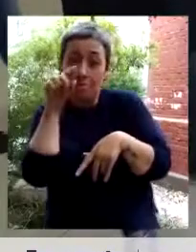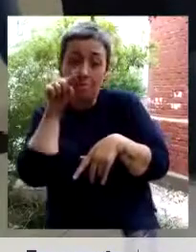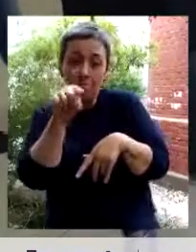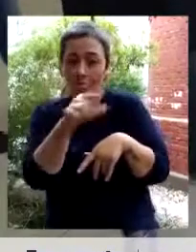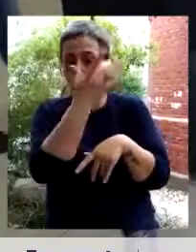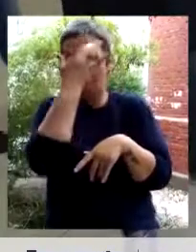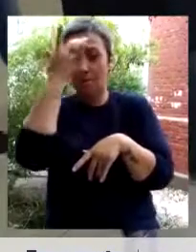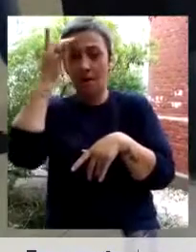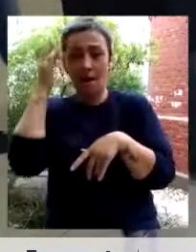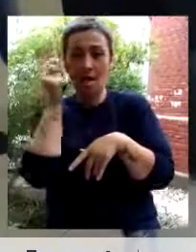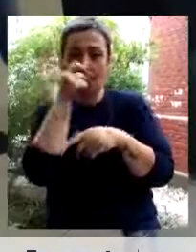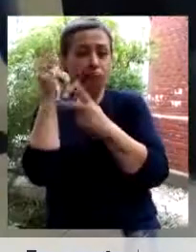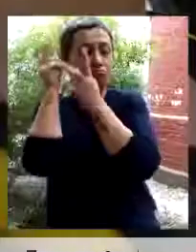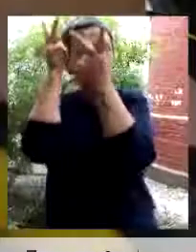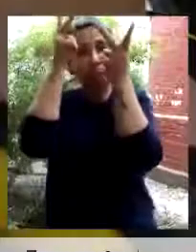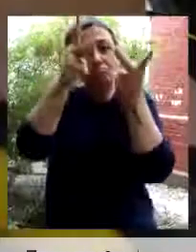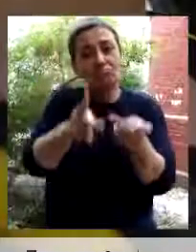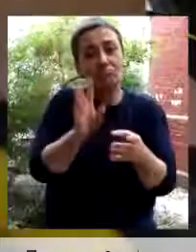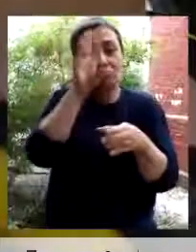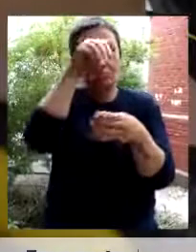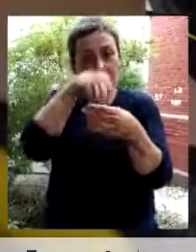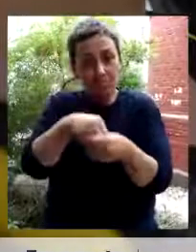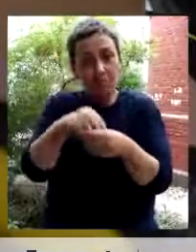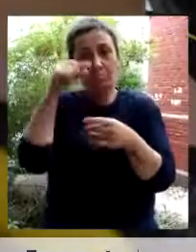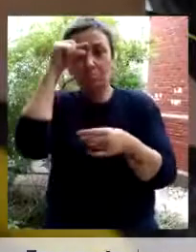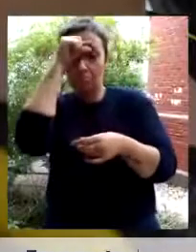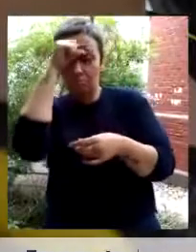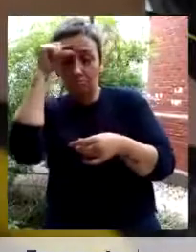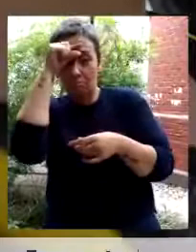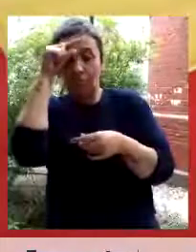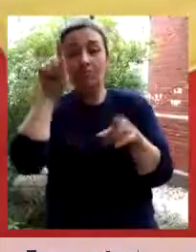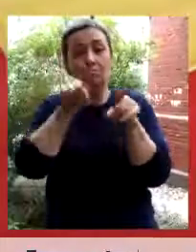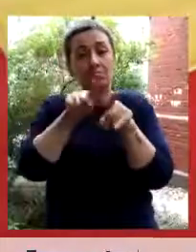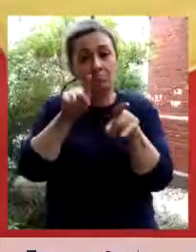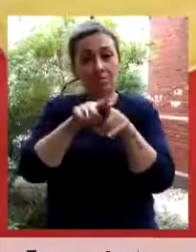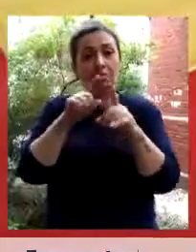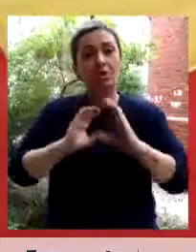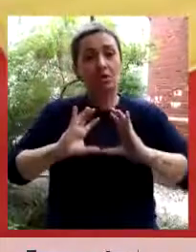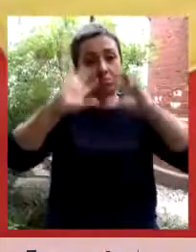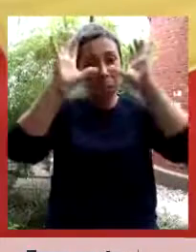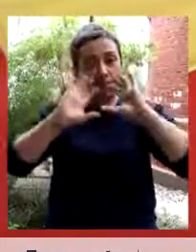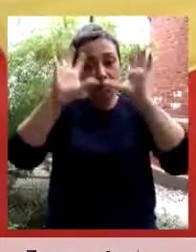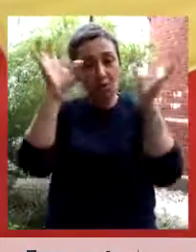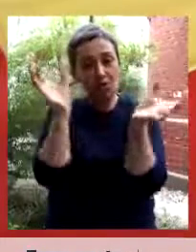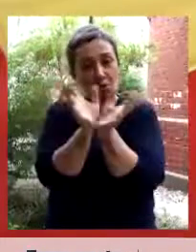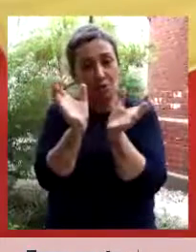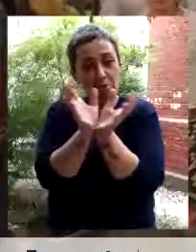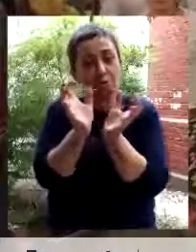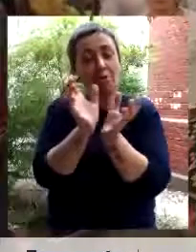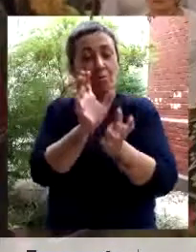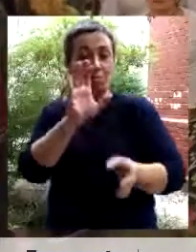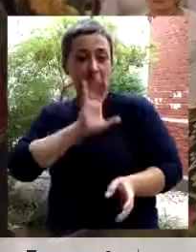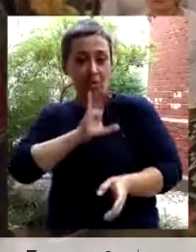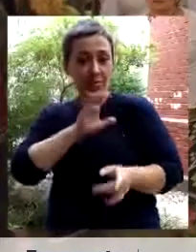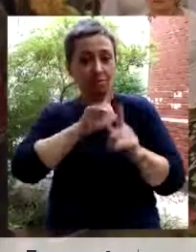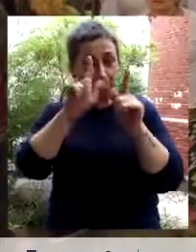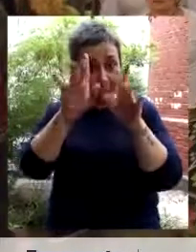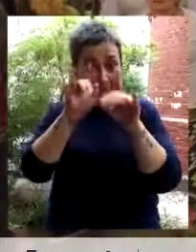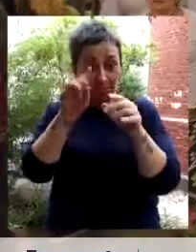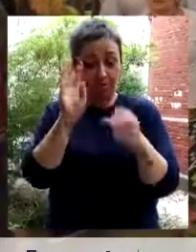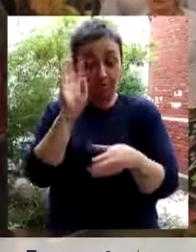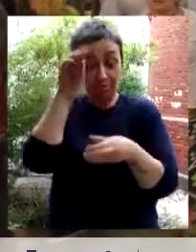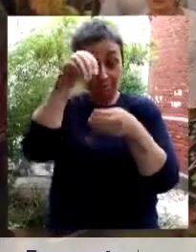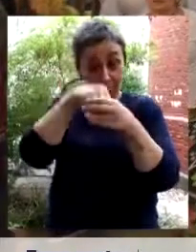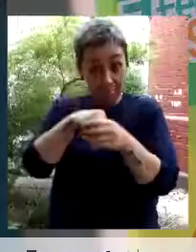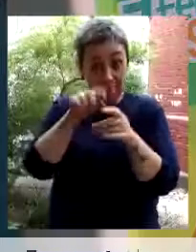mil visitantes. Entre eles, estiveram o prefeito Guti e os atletas da equipe de vôlei do Corinthians Guarulhos.